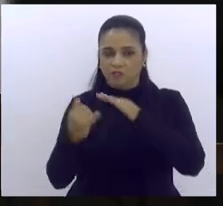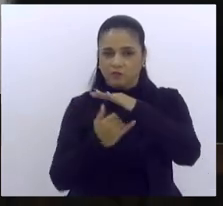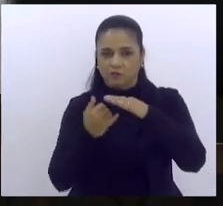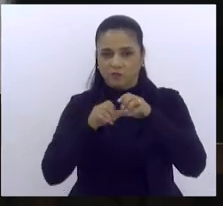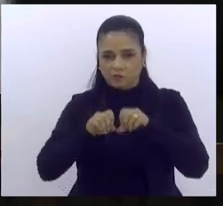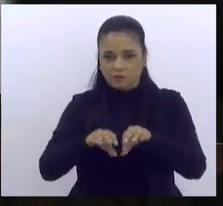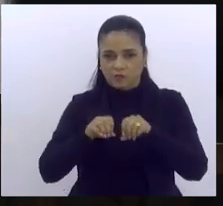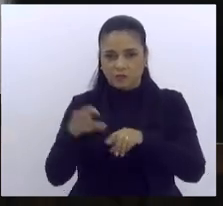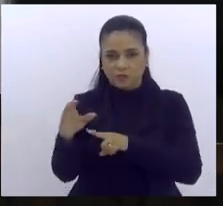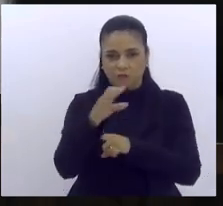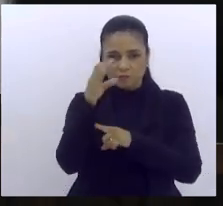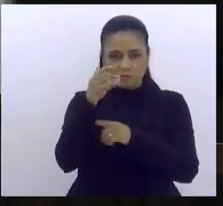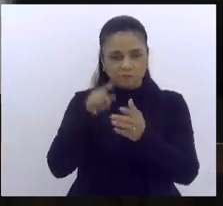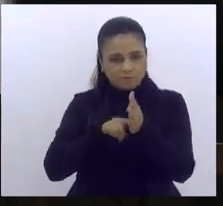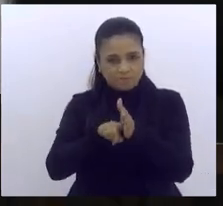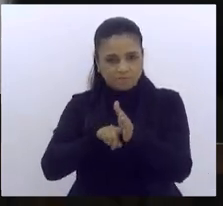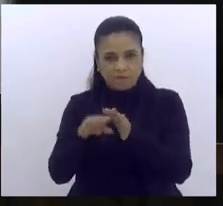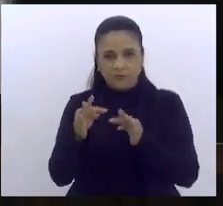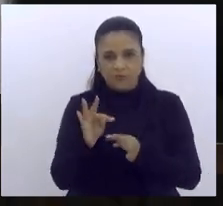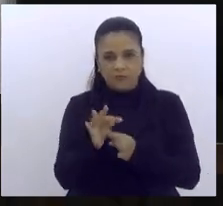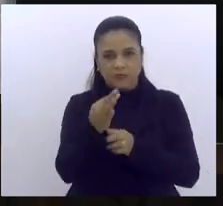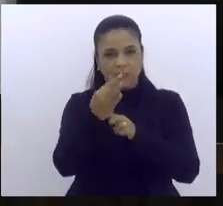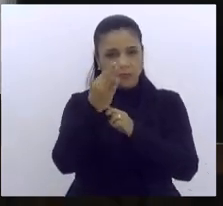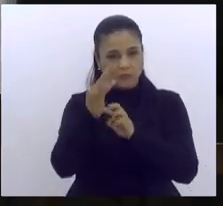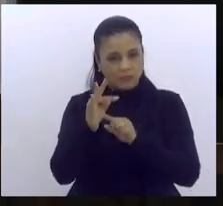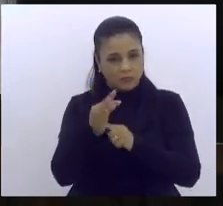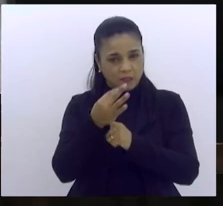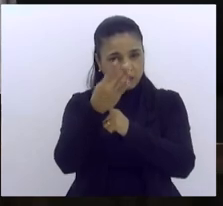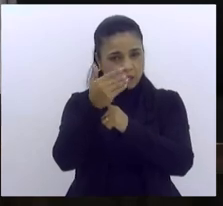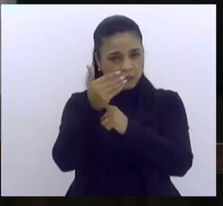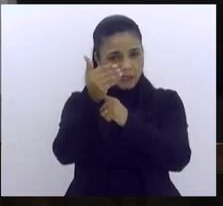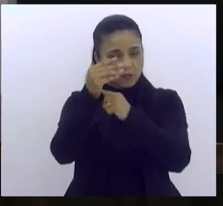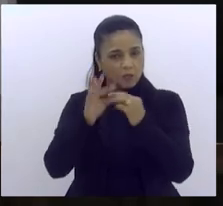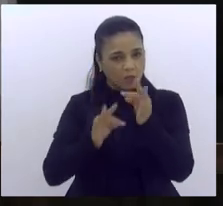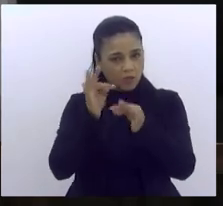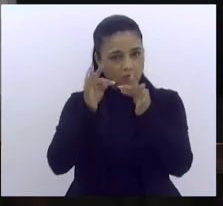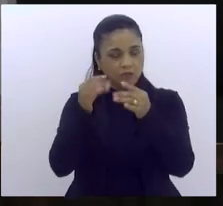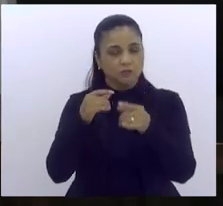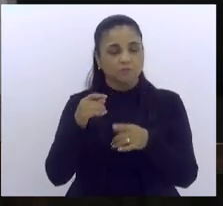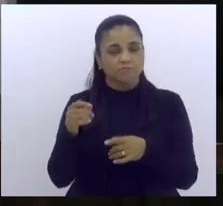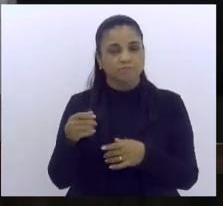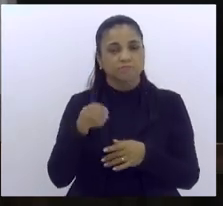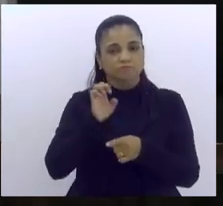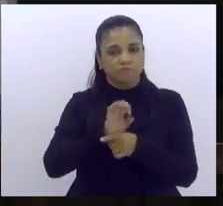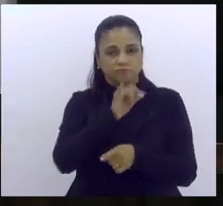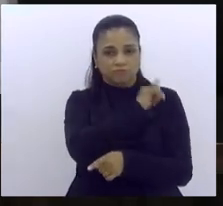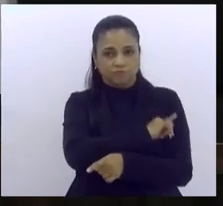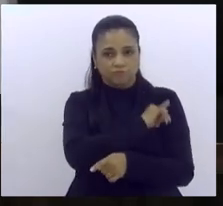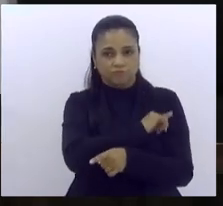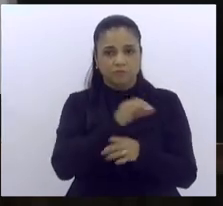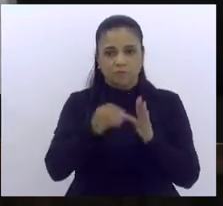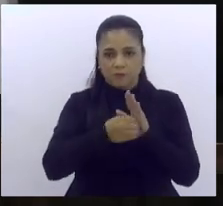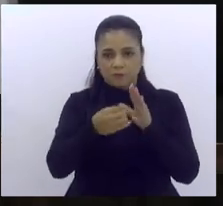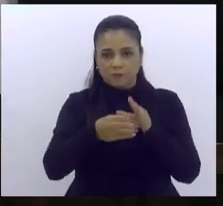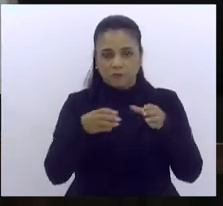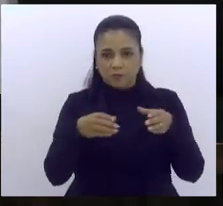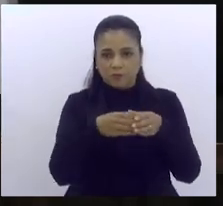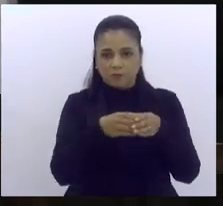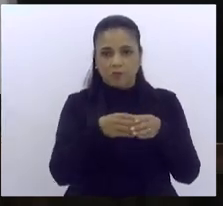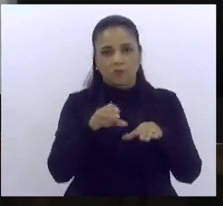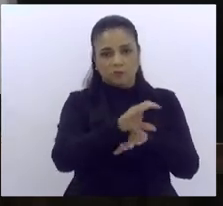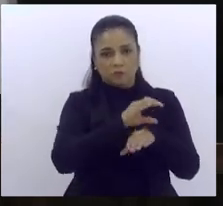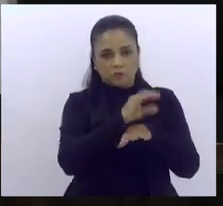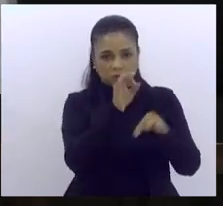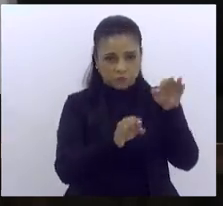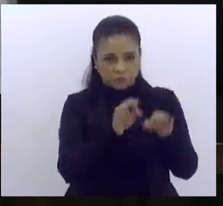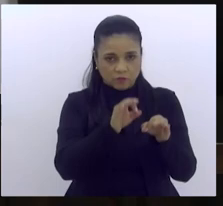e instituições científica, tecnológica e de inovação do Estado do Rio de Janeiro, pendendo de pareceres das comissões de Constituição